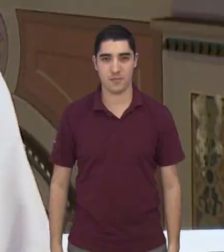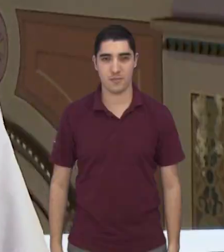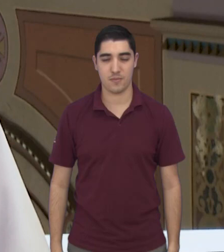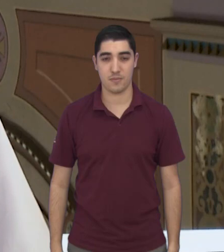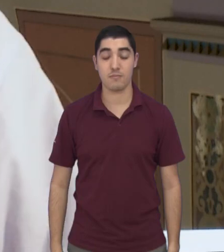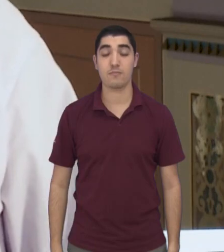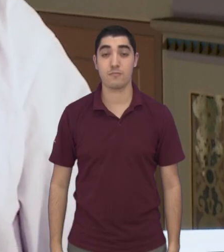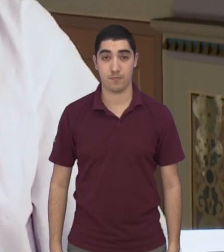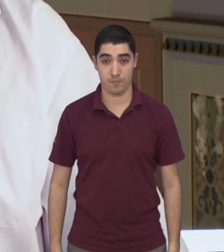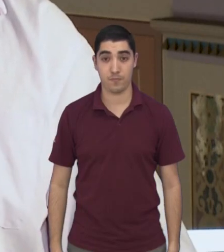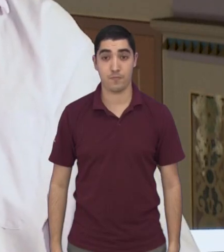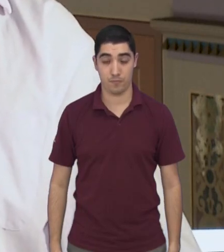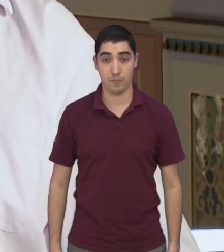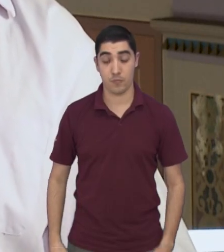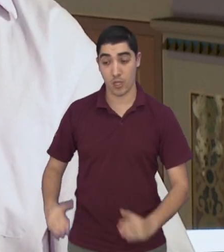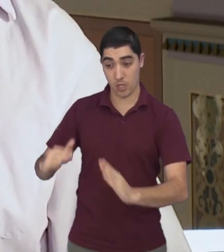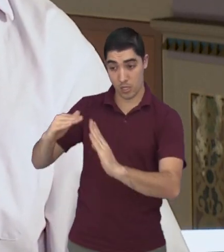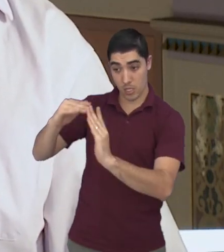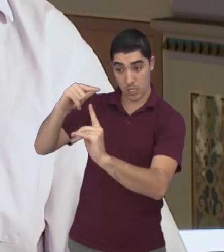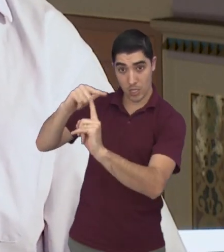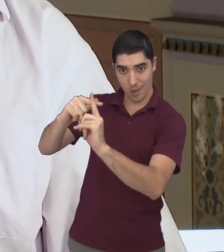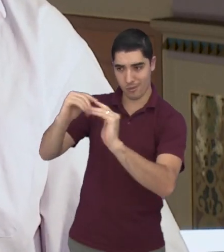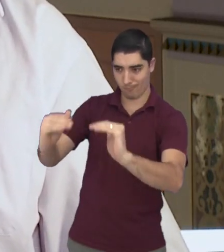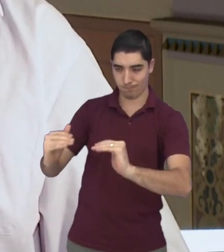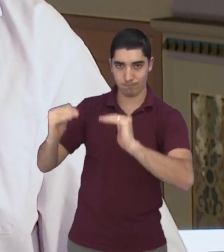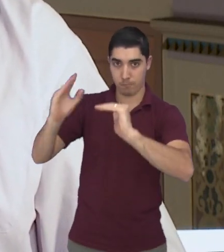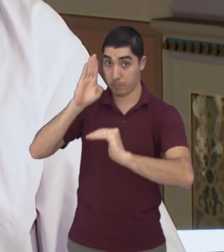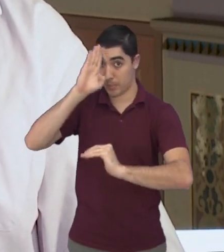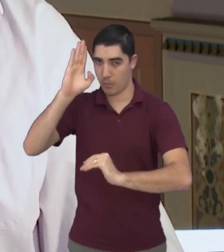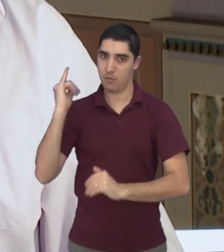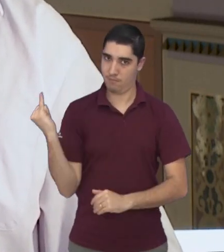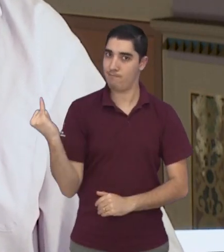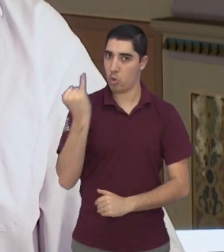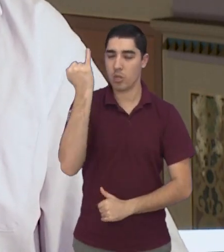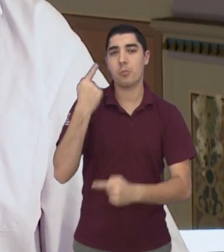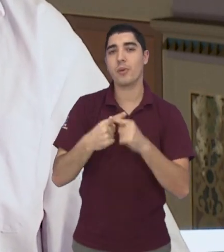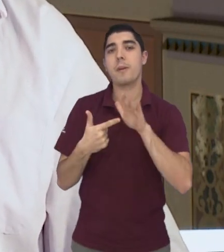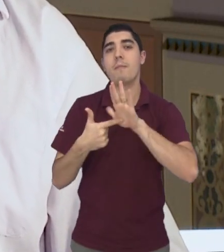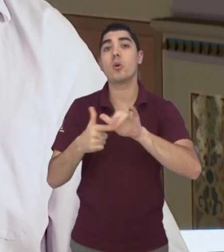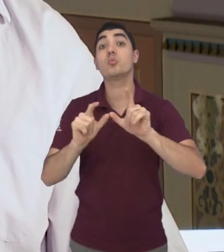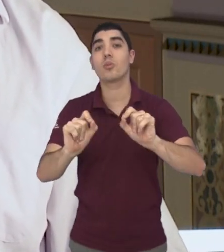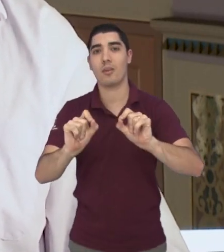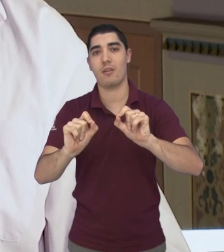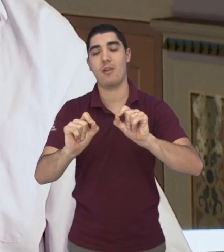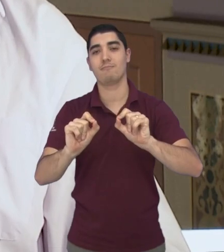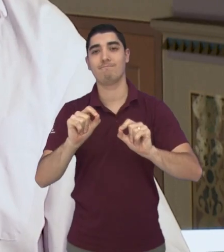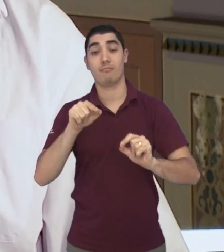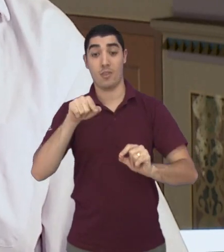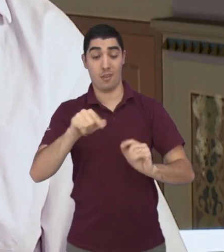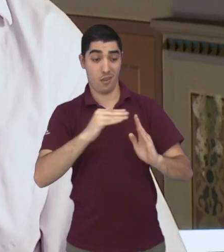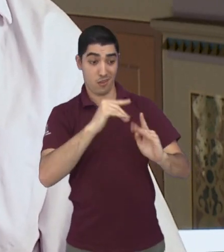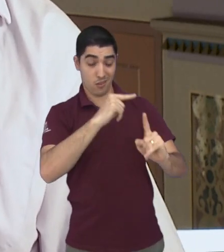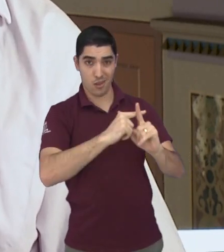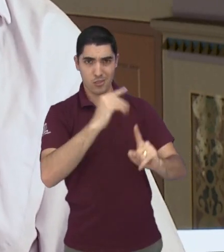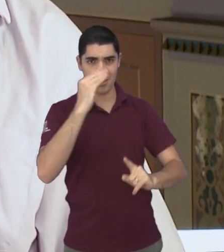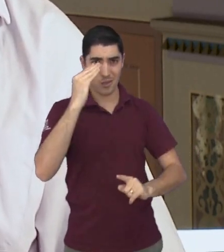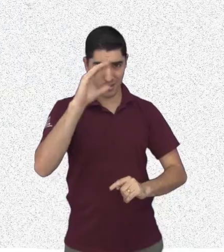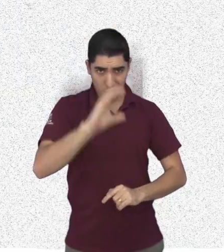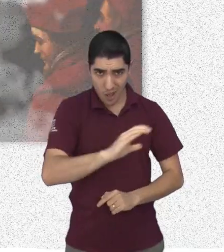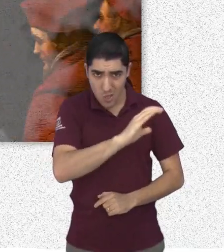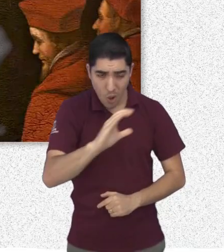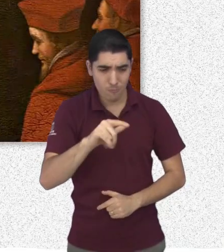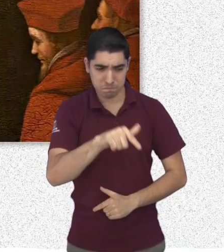A importância de uma igreja matriz em cada cidade simboliza, primeiro, a força que a Igreja Católica tinha naquela